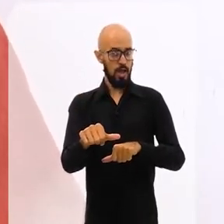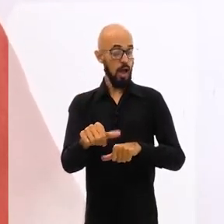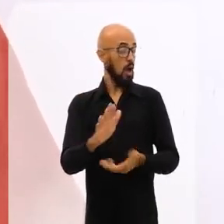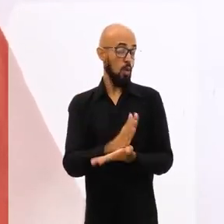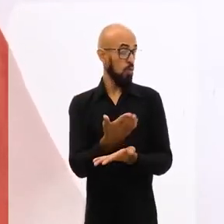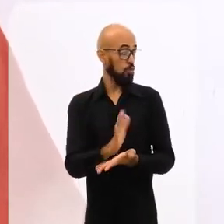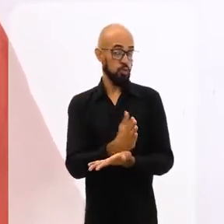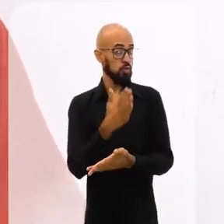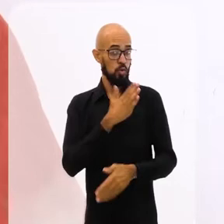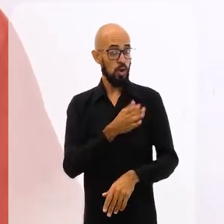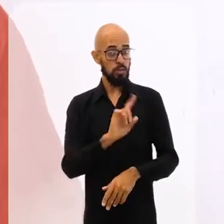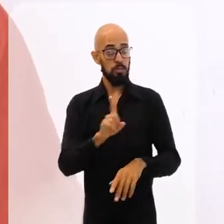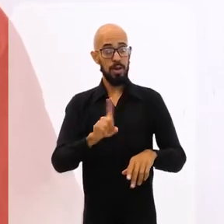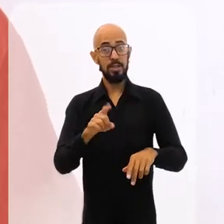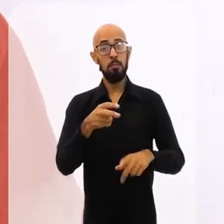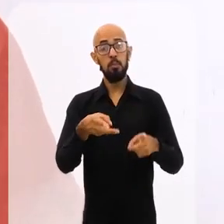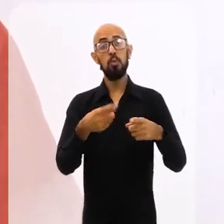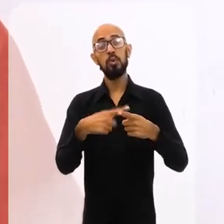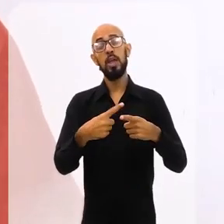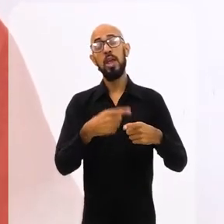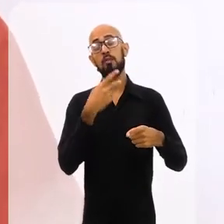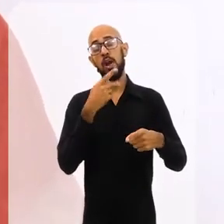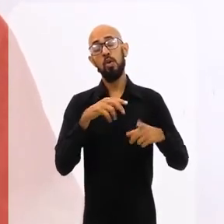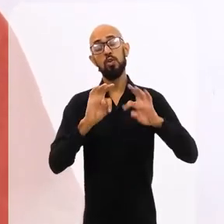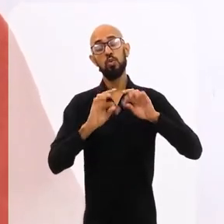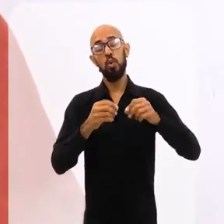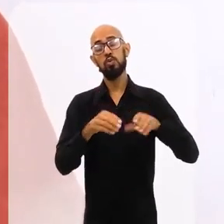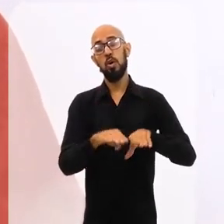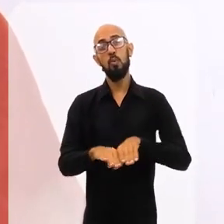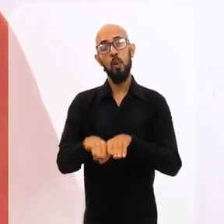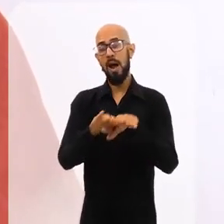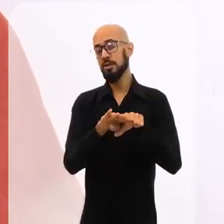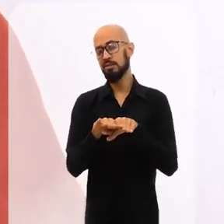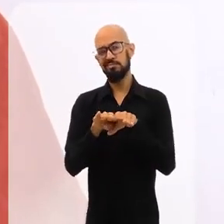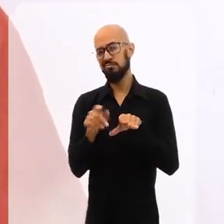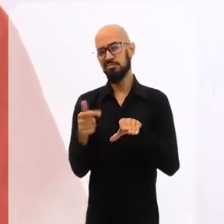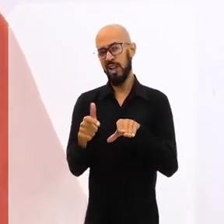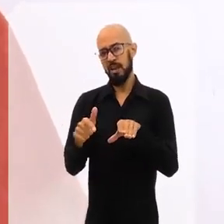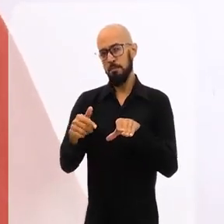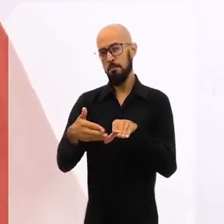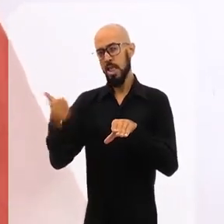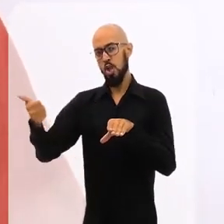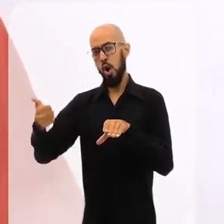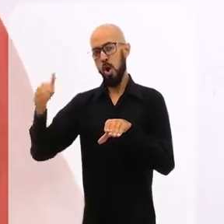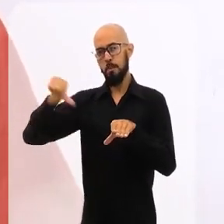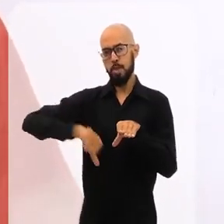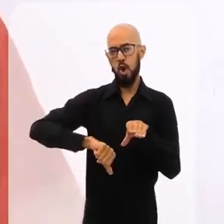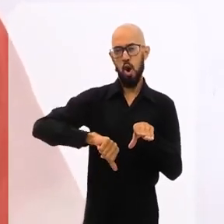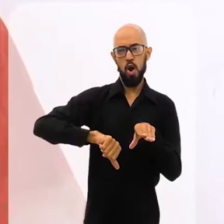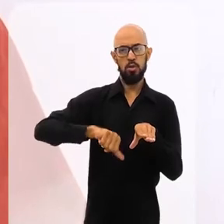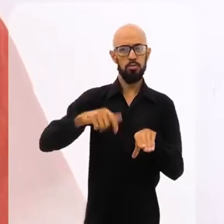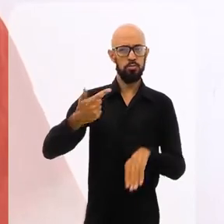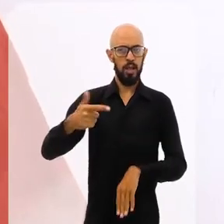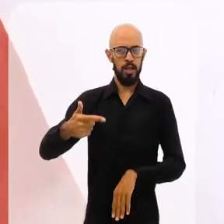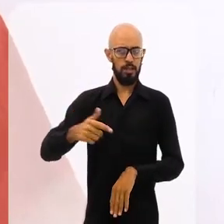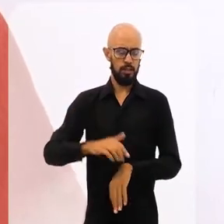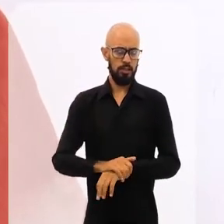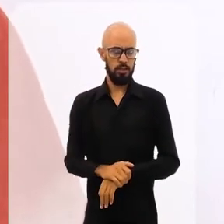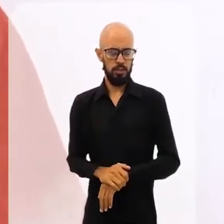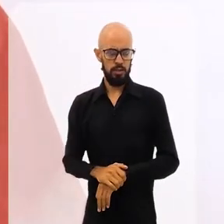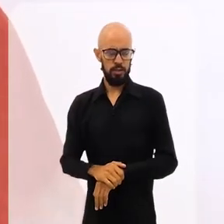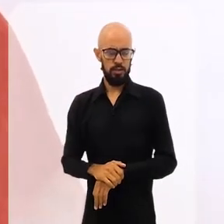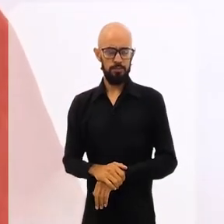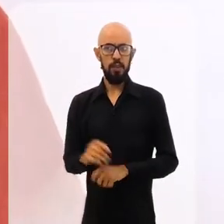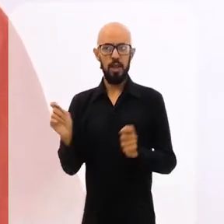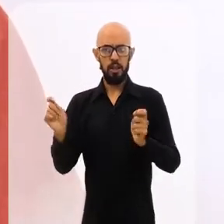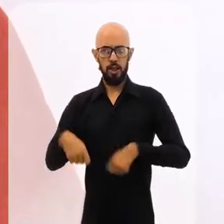olhava que todos os seres humanos são iguais. Não tem aquele que é melhor ou pior. Ah, não, nasceu com uma condição humana, ele tem